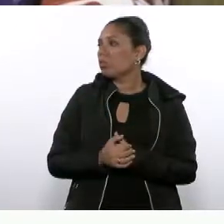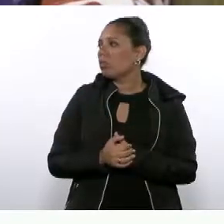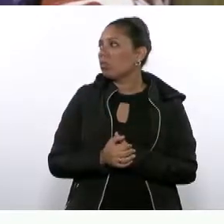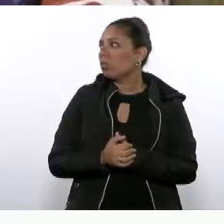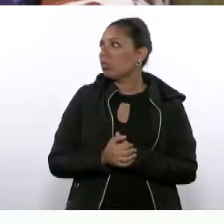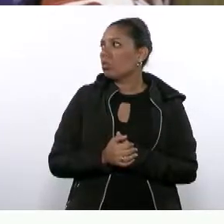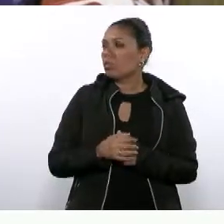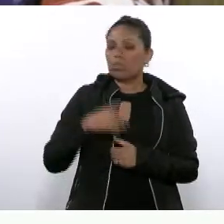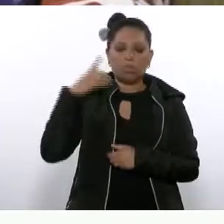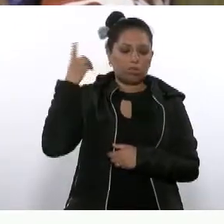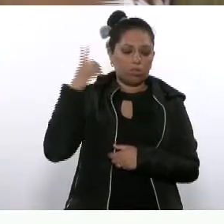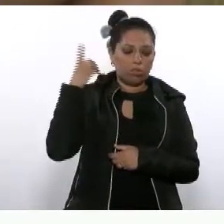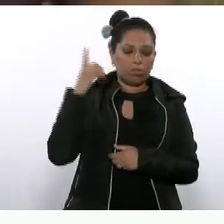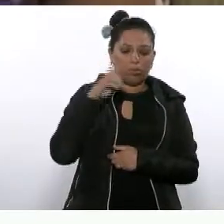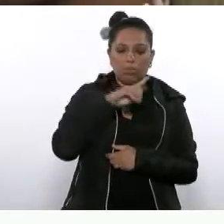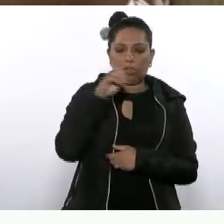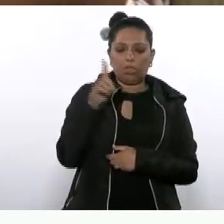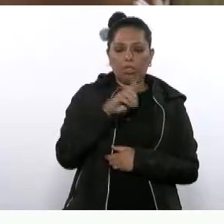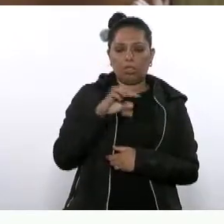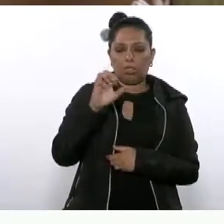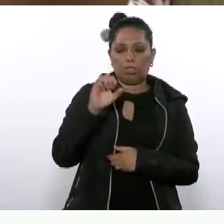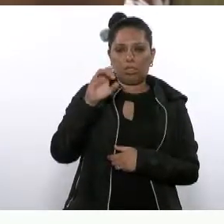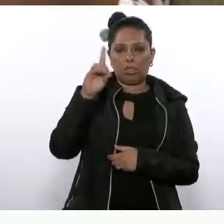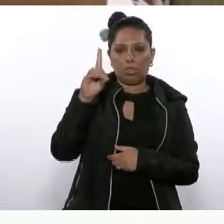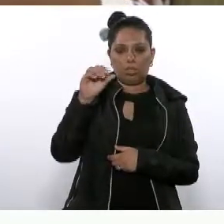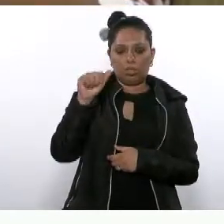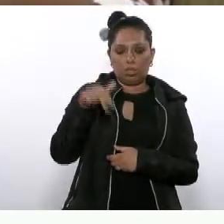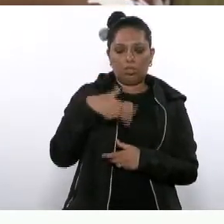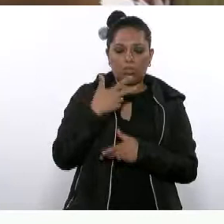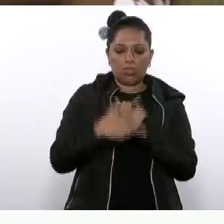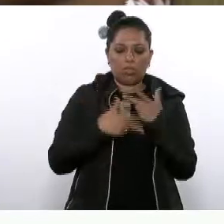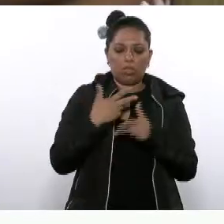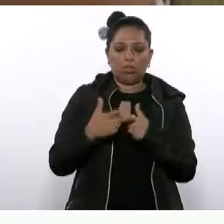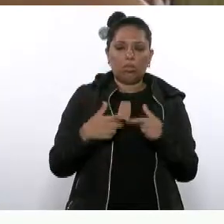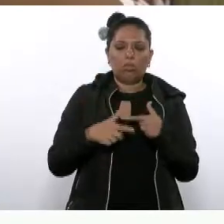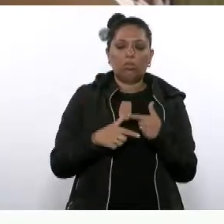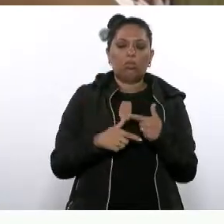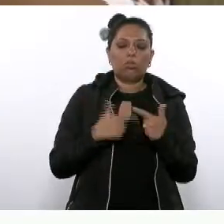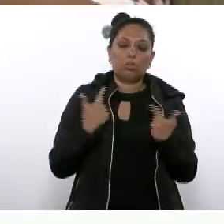a deputada Zeidan falou da questão do trabalho,